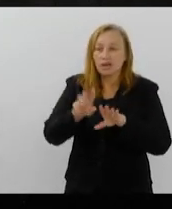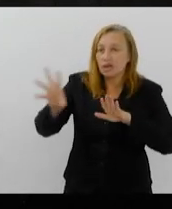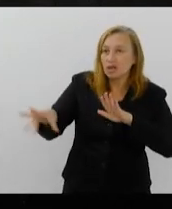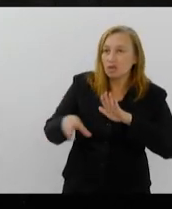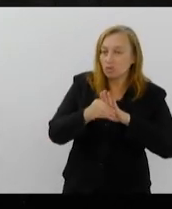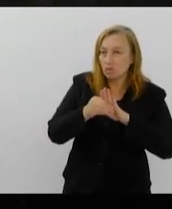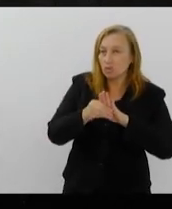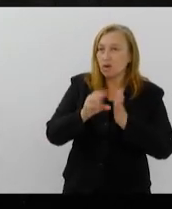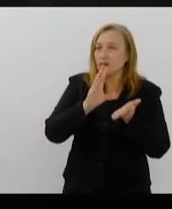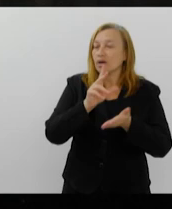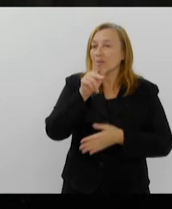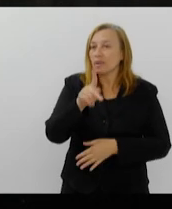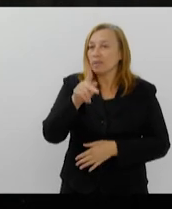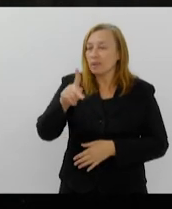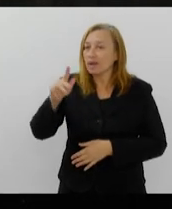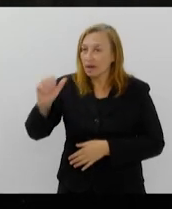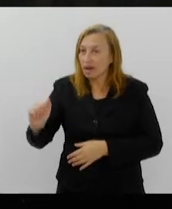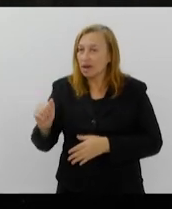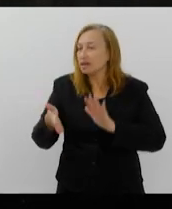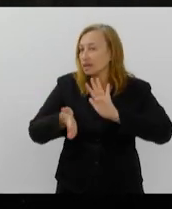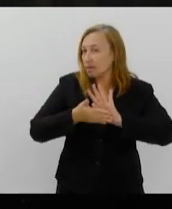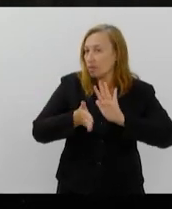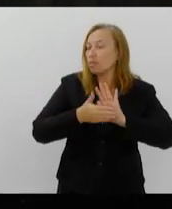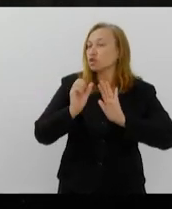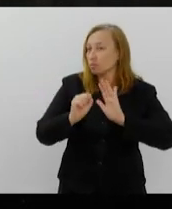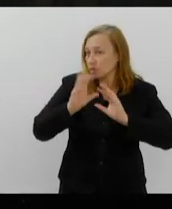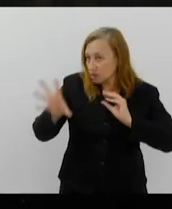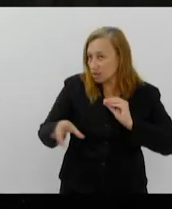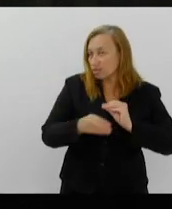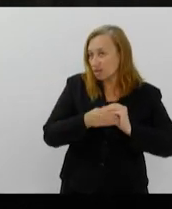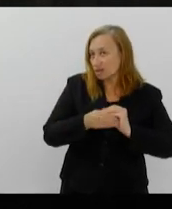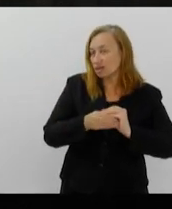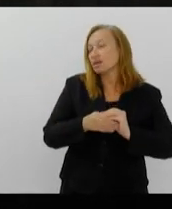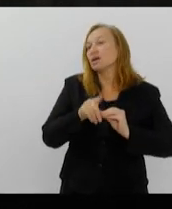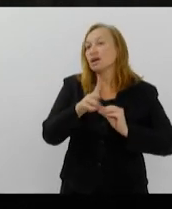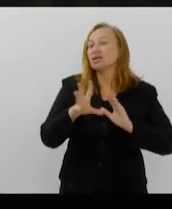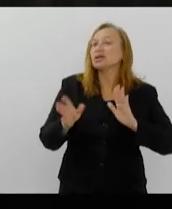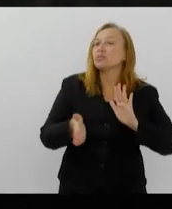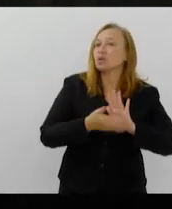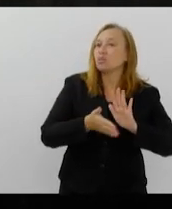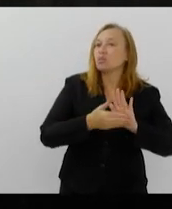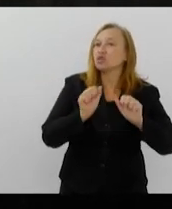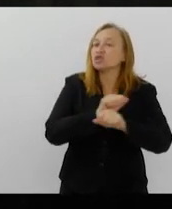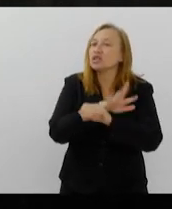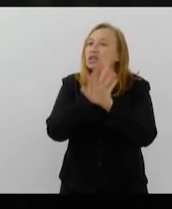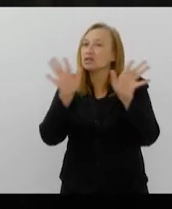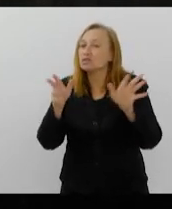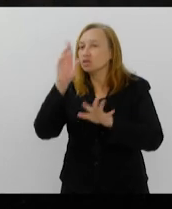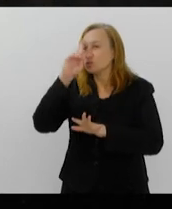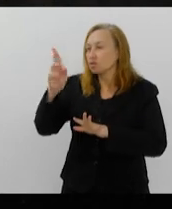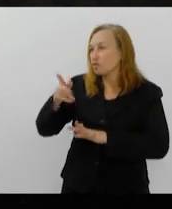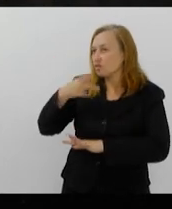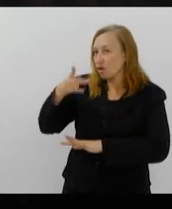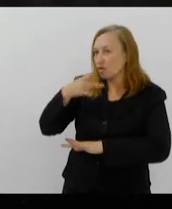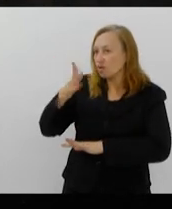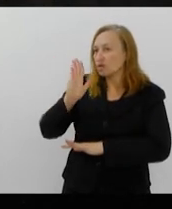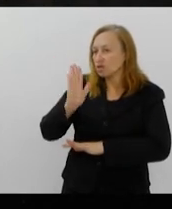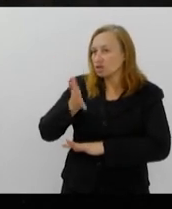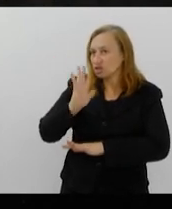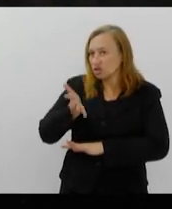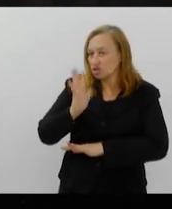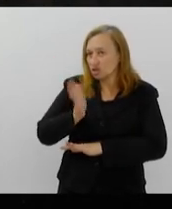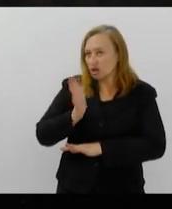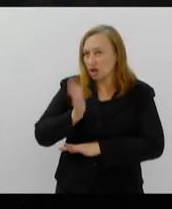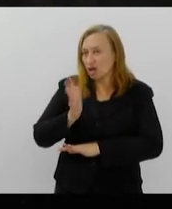PPA, nesta proposta que pode ser emendada, essa proposta da transparência que o senhor colocou, que já tinha citado na